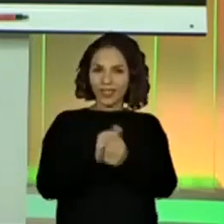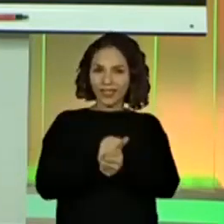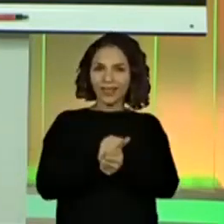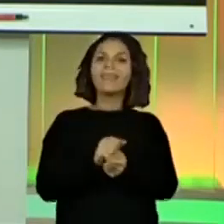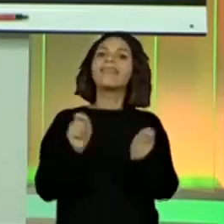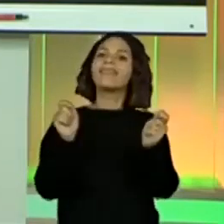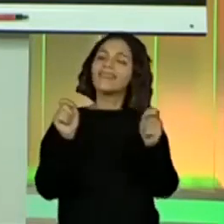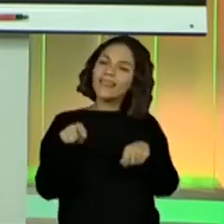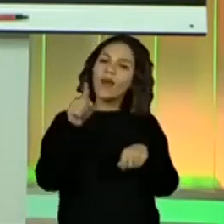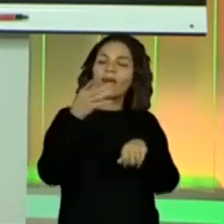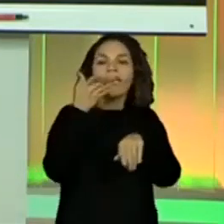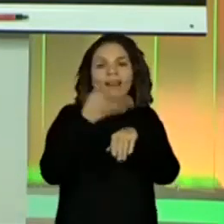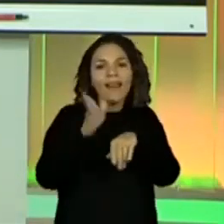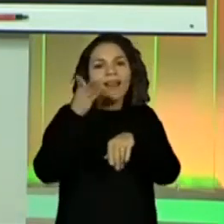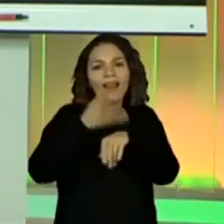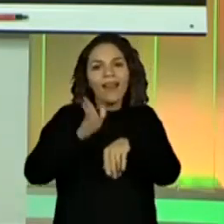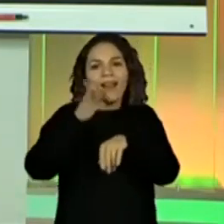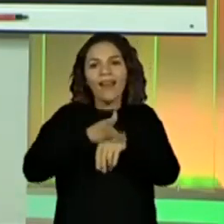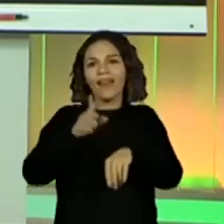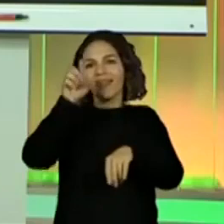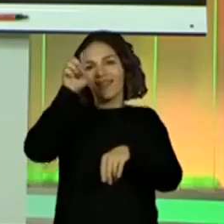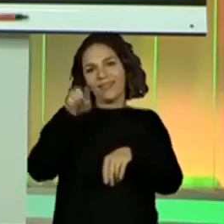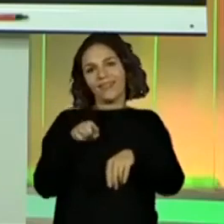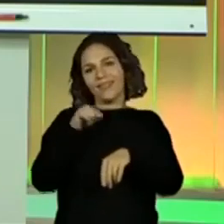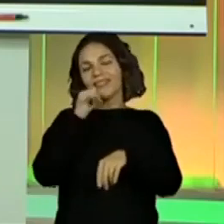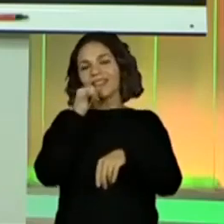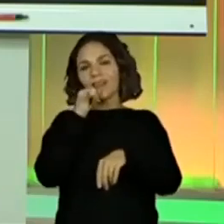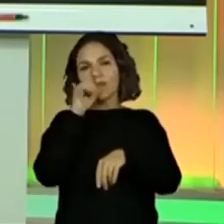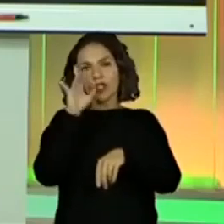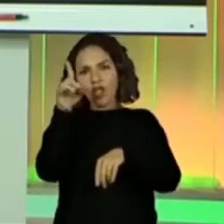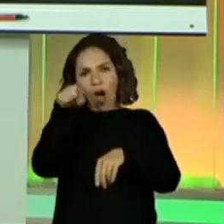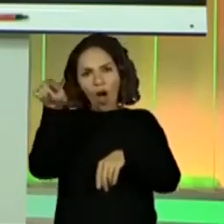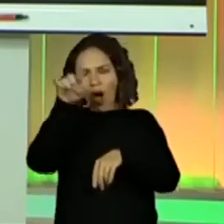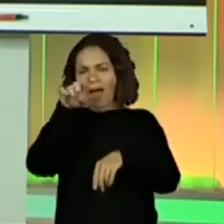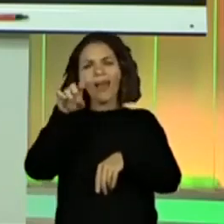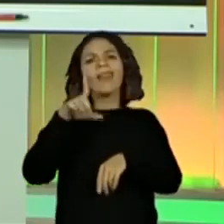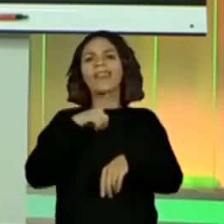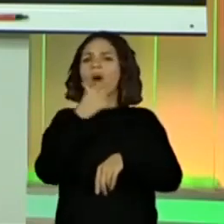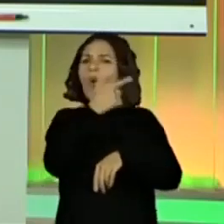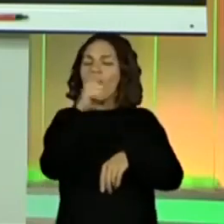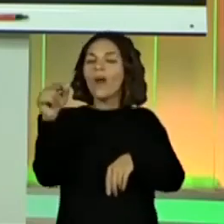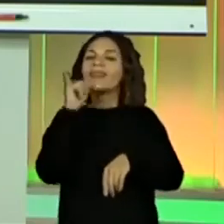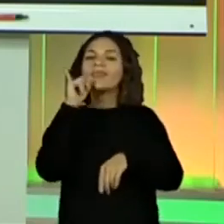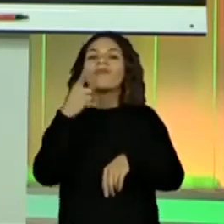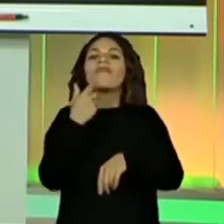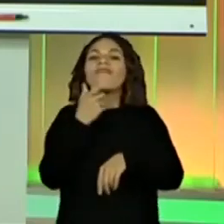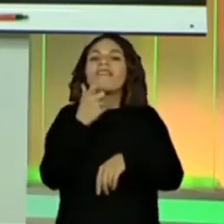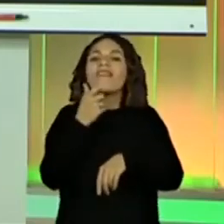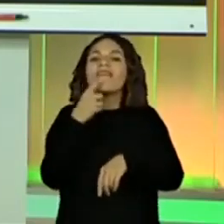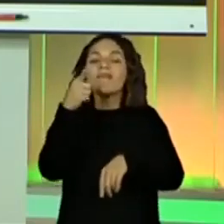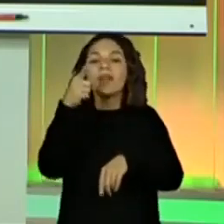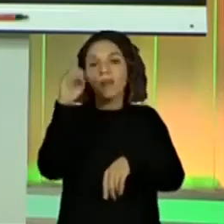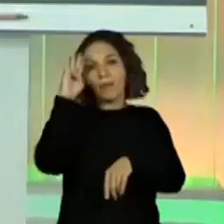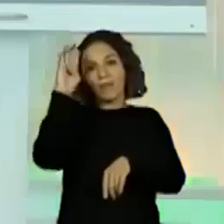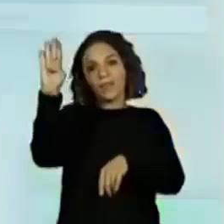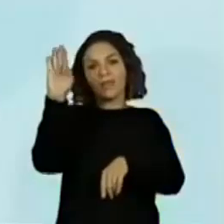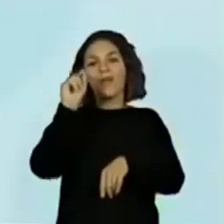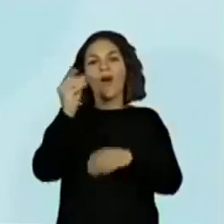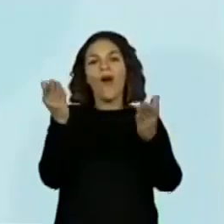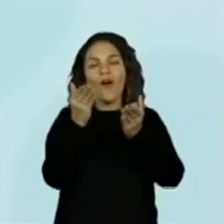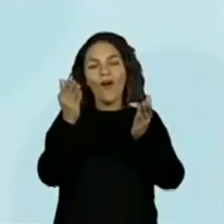você poder treinar essa pontuação aqui, não só essas, tá bom? Eu coloquei de vermelho aqui, ó, a pontuação que a gente